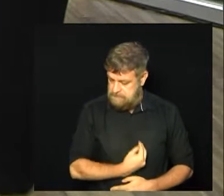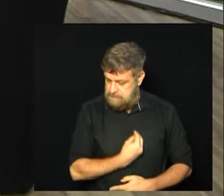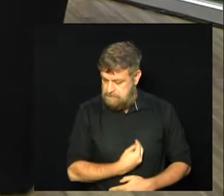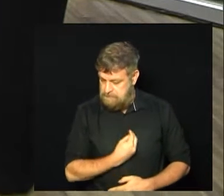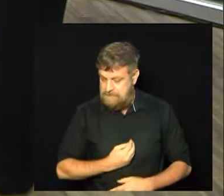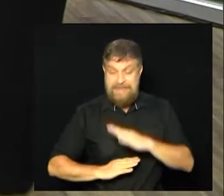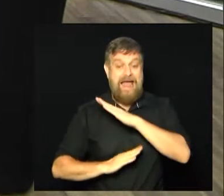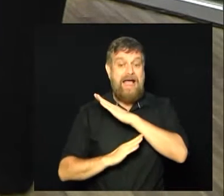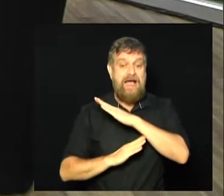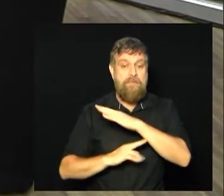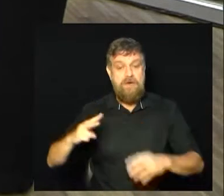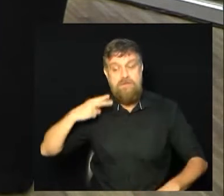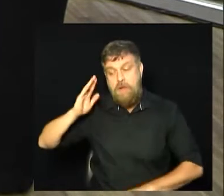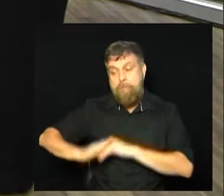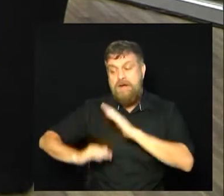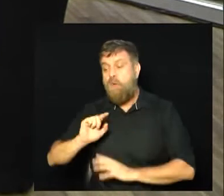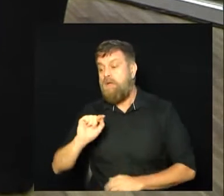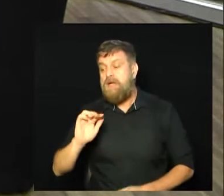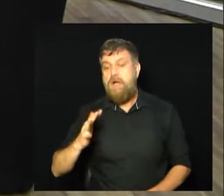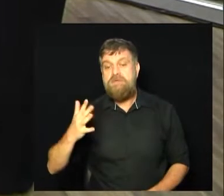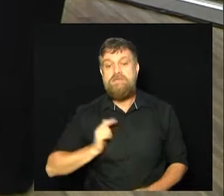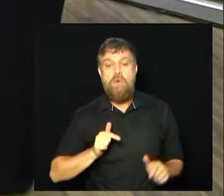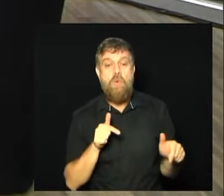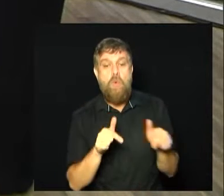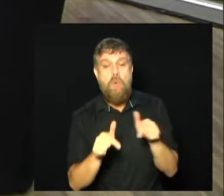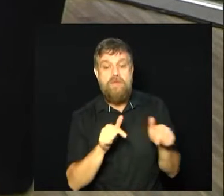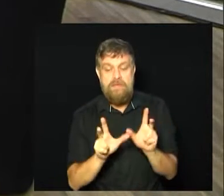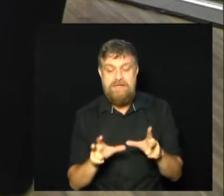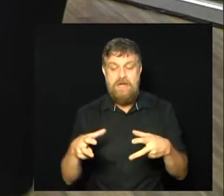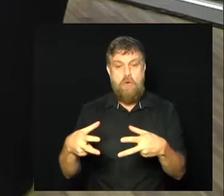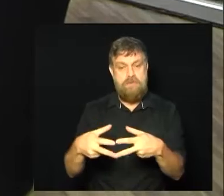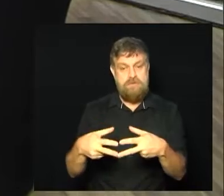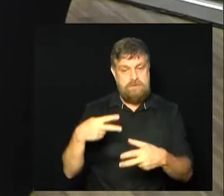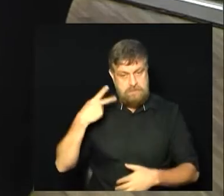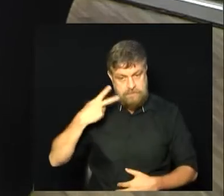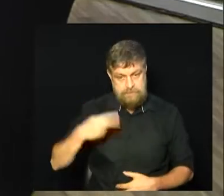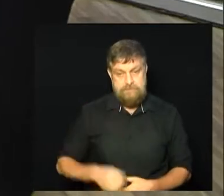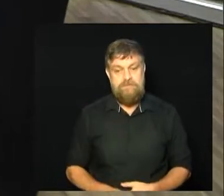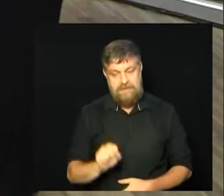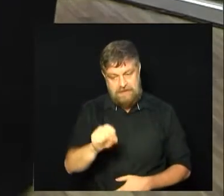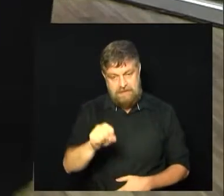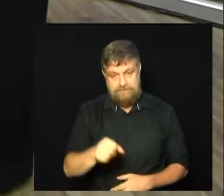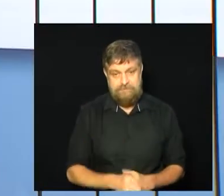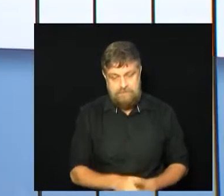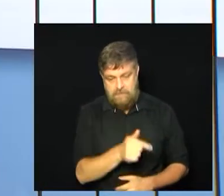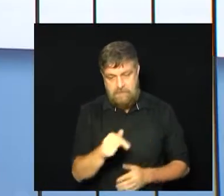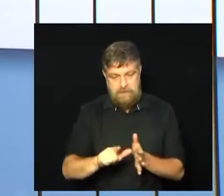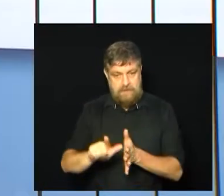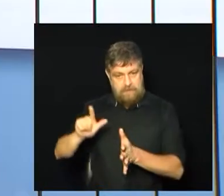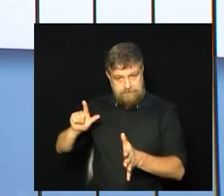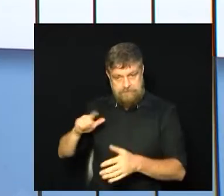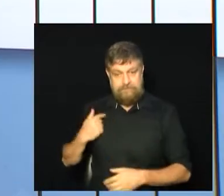do Legislativo e a gente começa falando sobre o trabalho das comissões. Porque na última semana nós tivemos aí